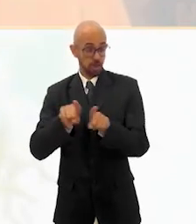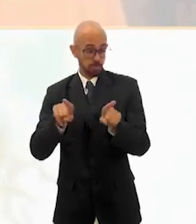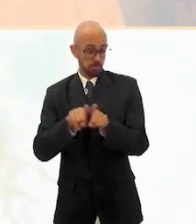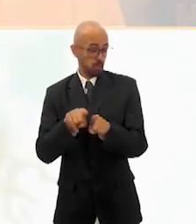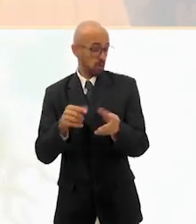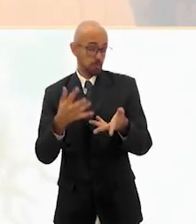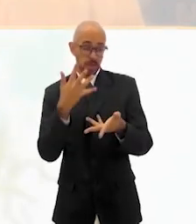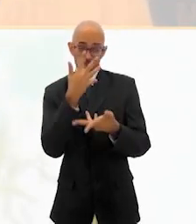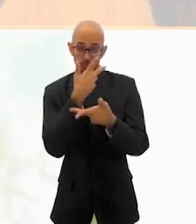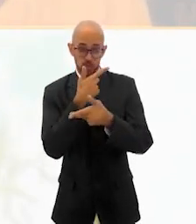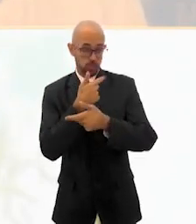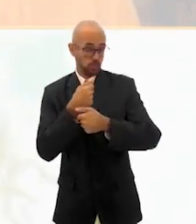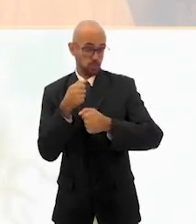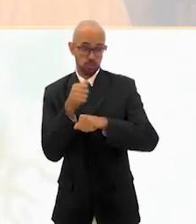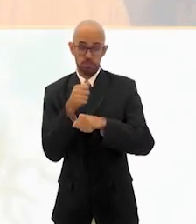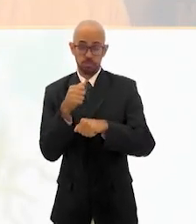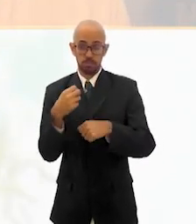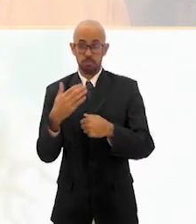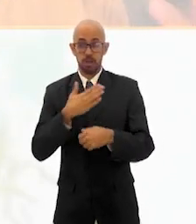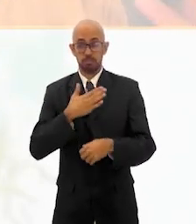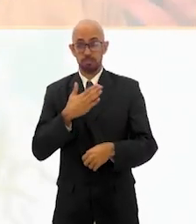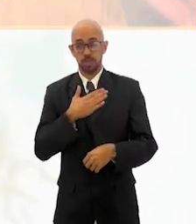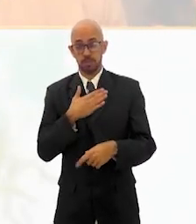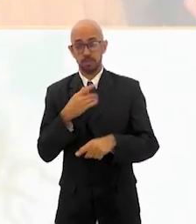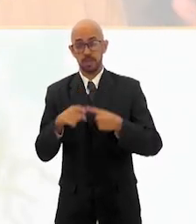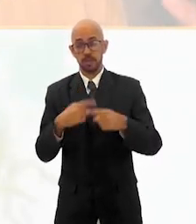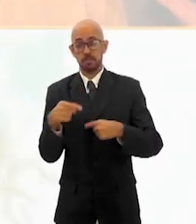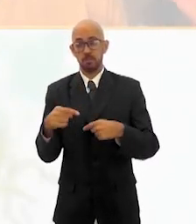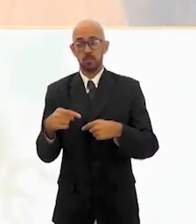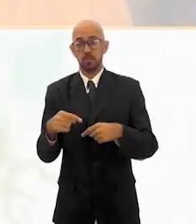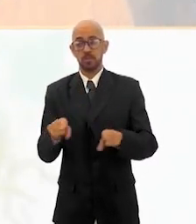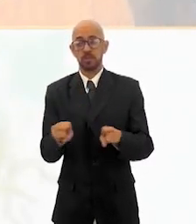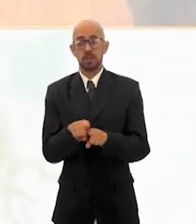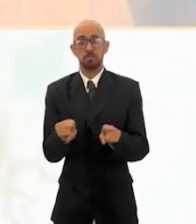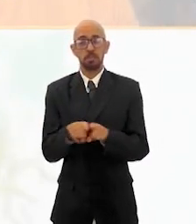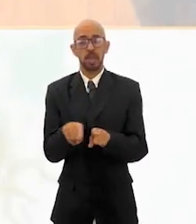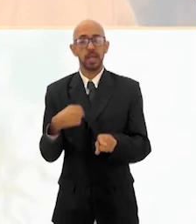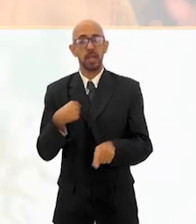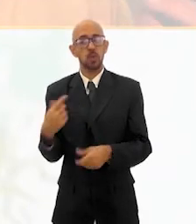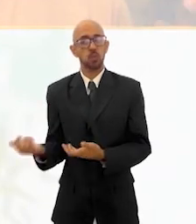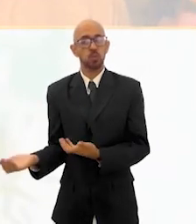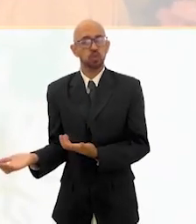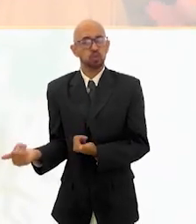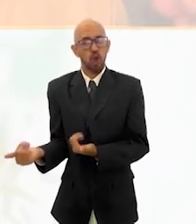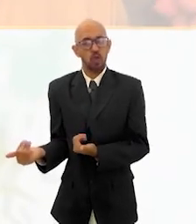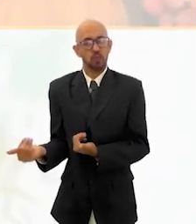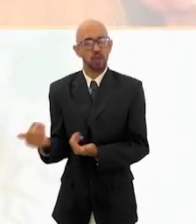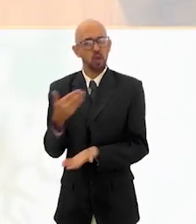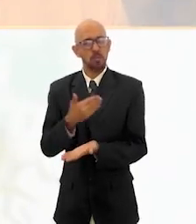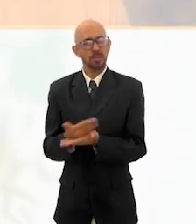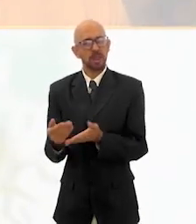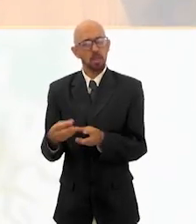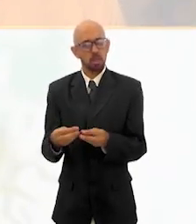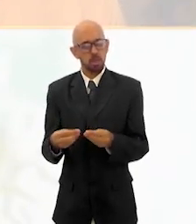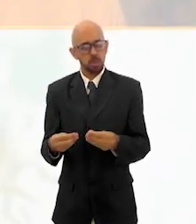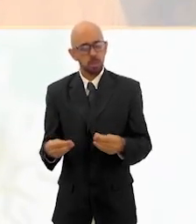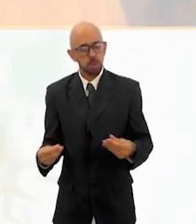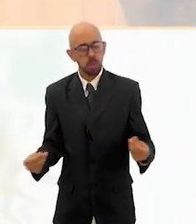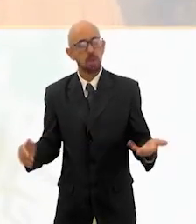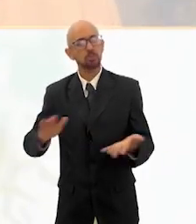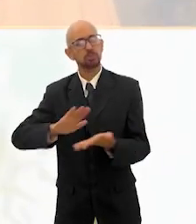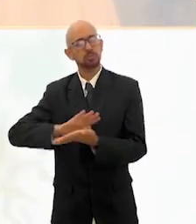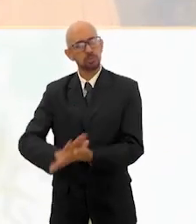lindo. Isso foi uma aula para mim, para logo de cara, ainda muito novo, já começar a dissolver